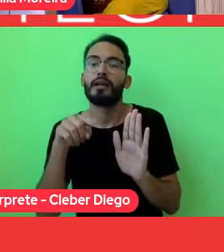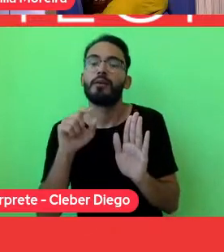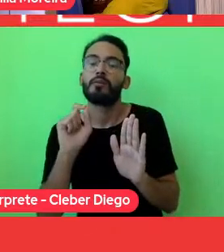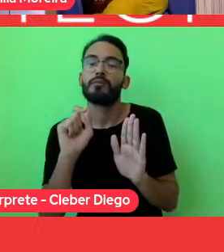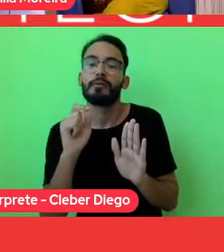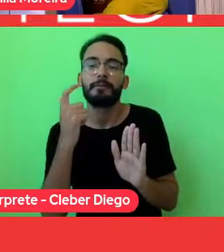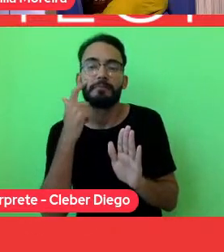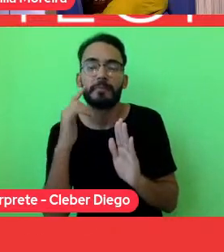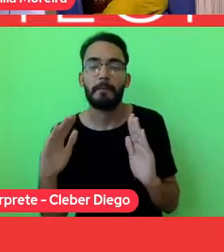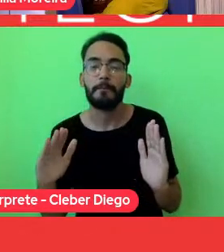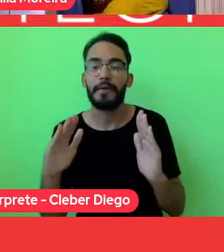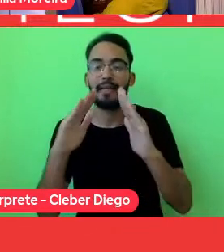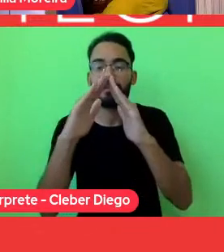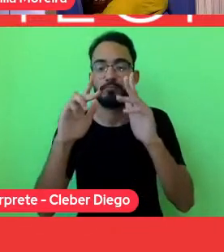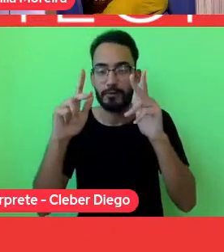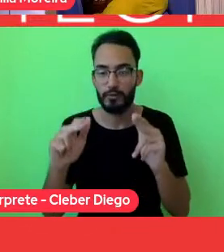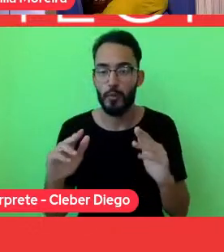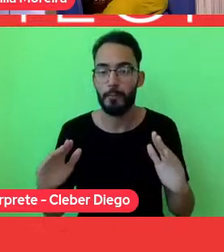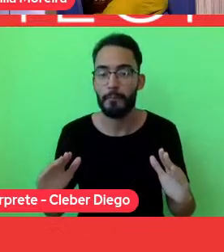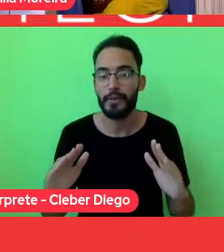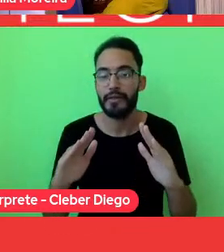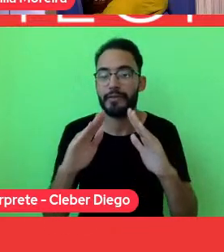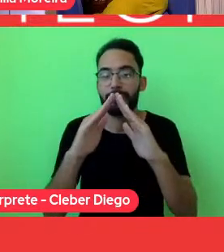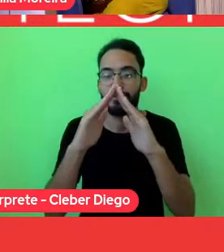de pirâmide.